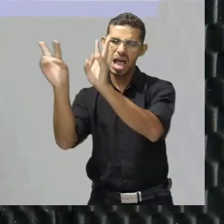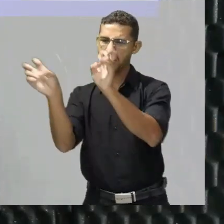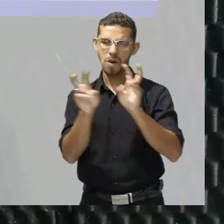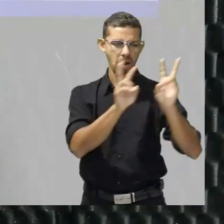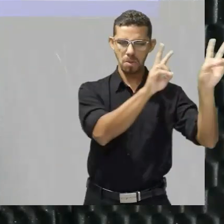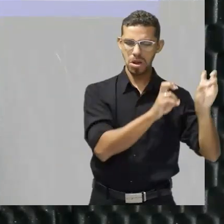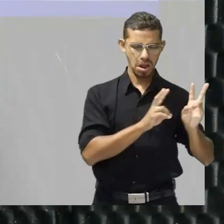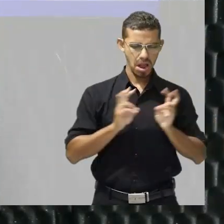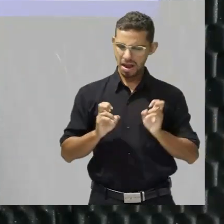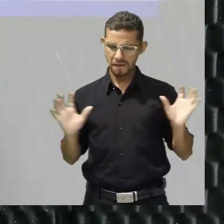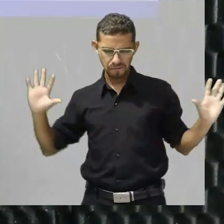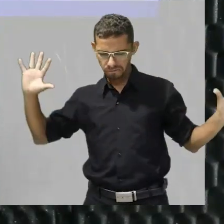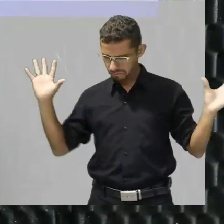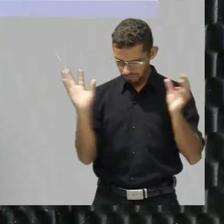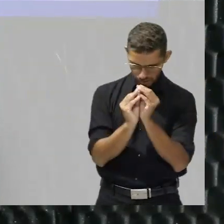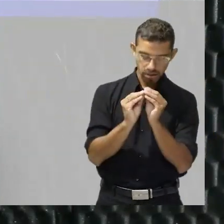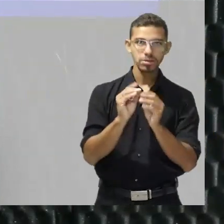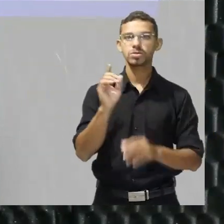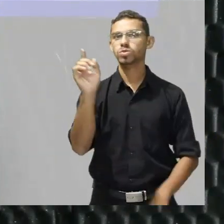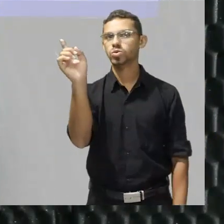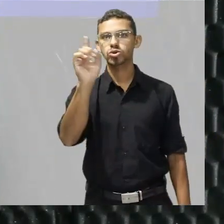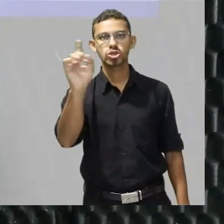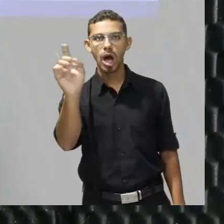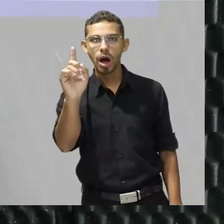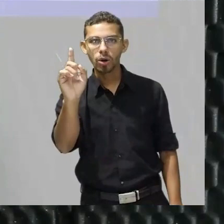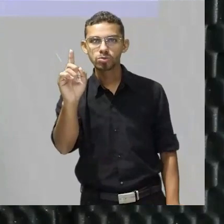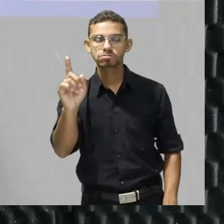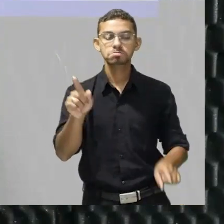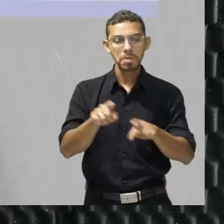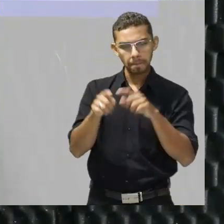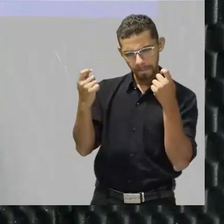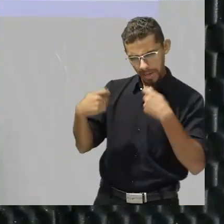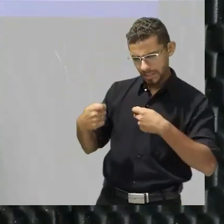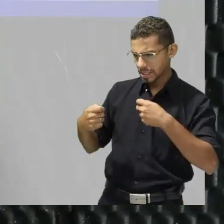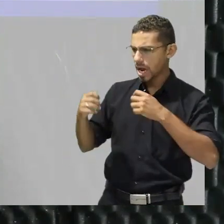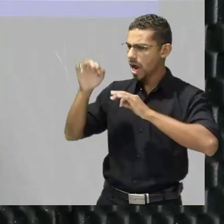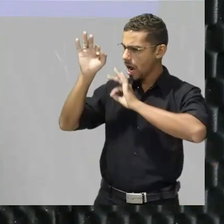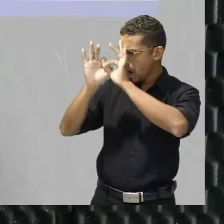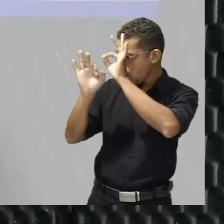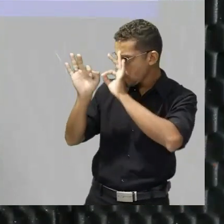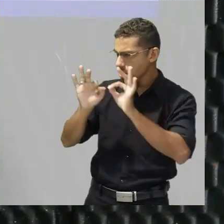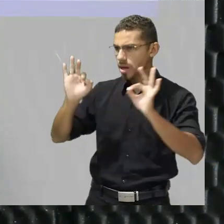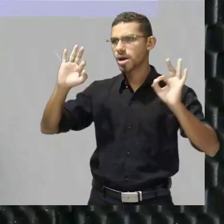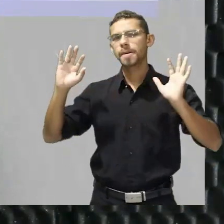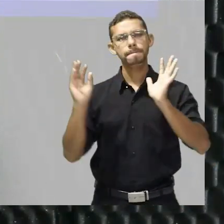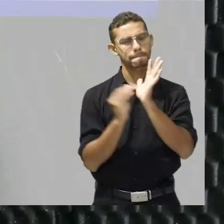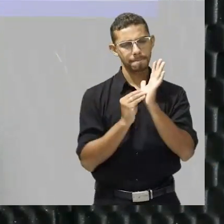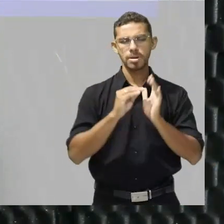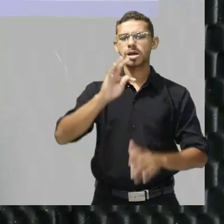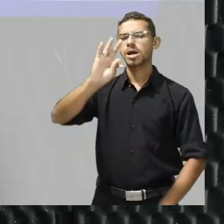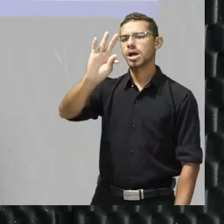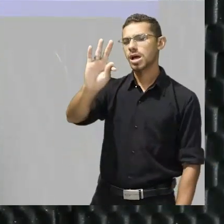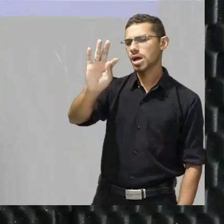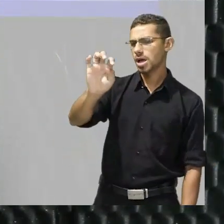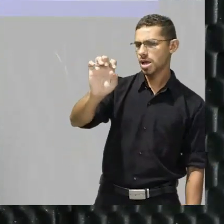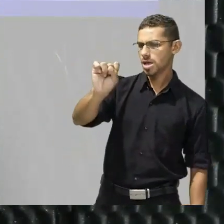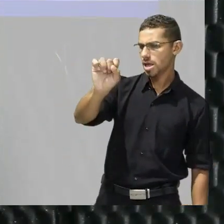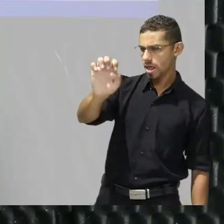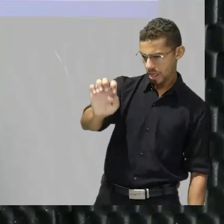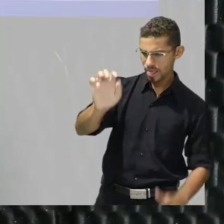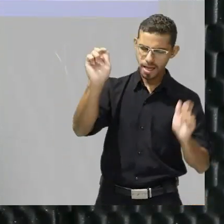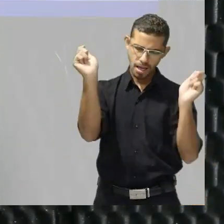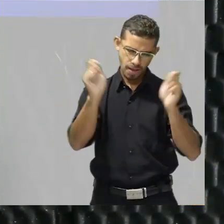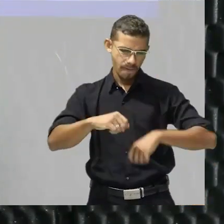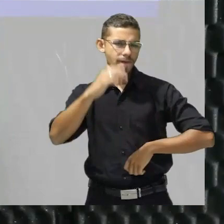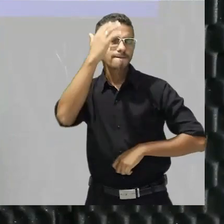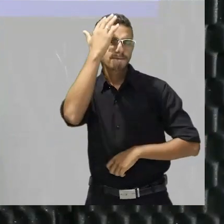jogando informações para todos os lados né Vocês precisam limitar lá na tese você já deram ideia do que vocês vão defender